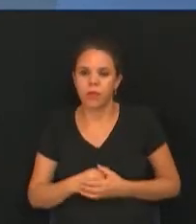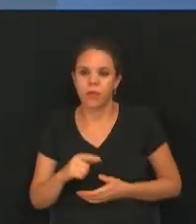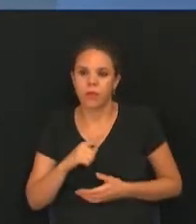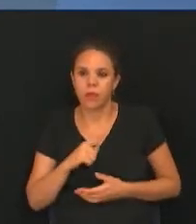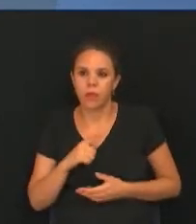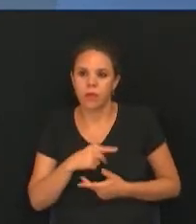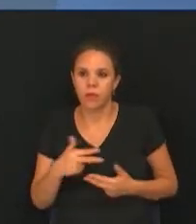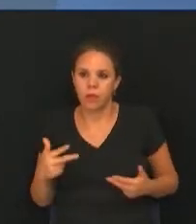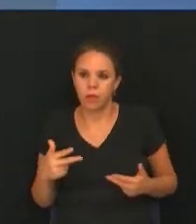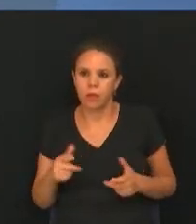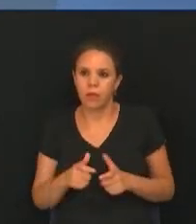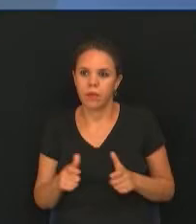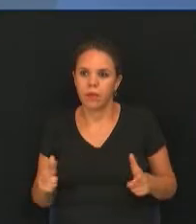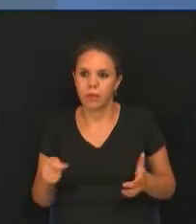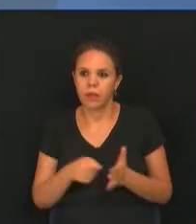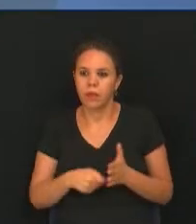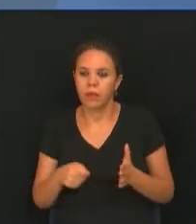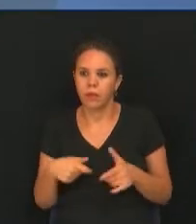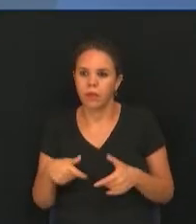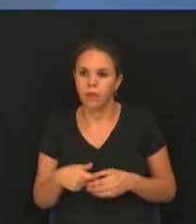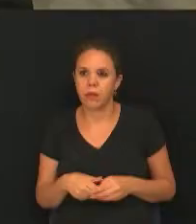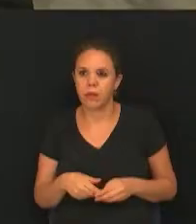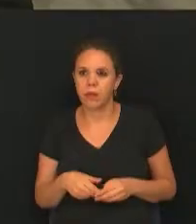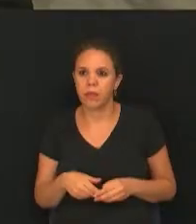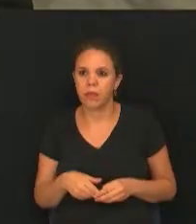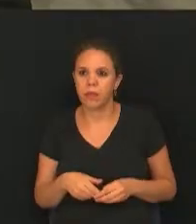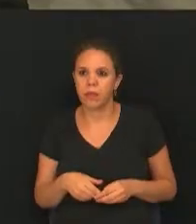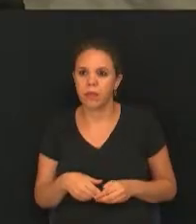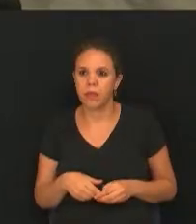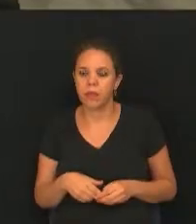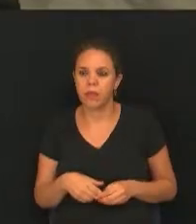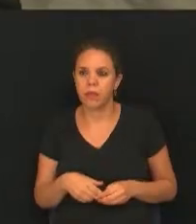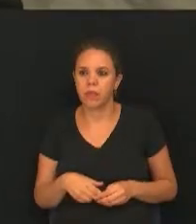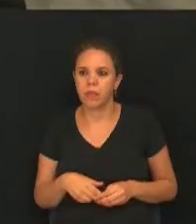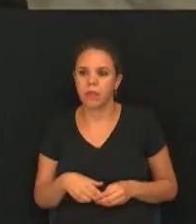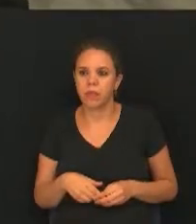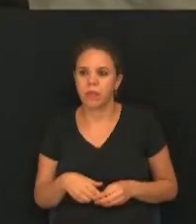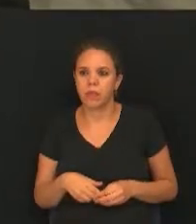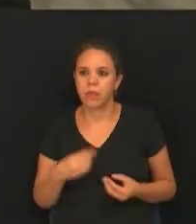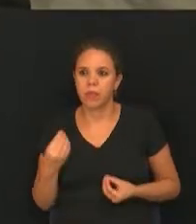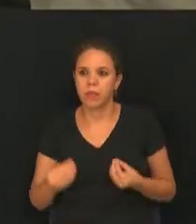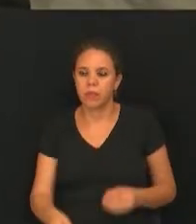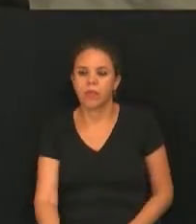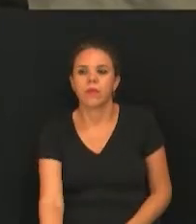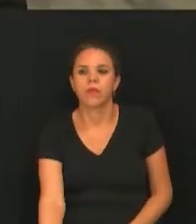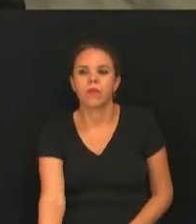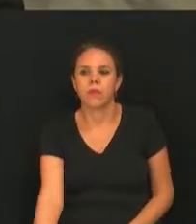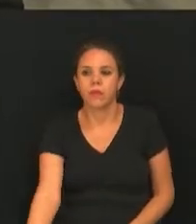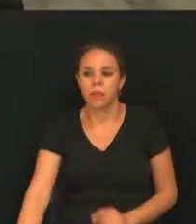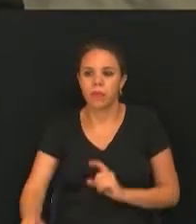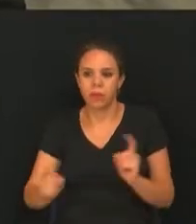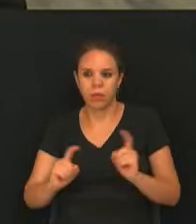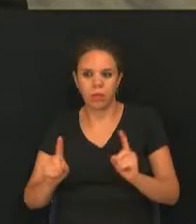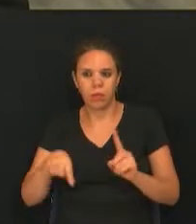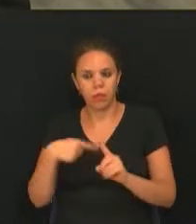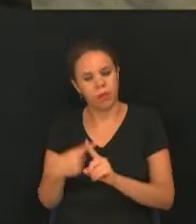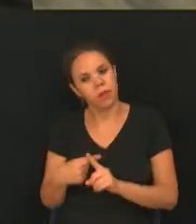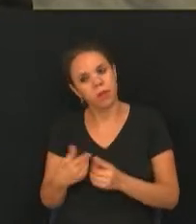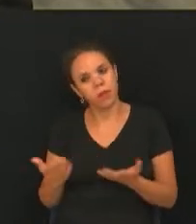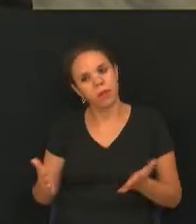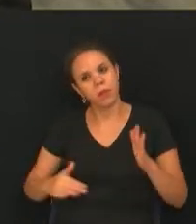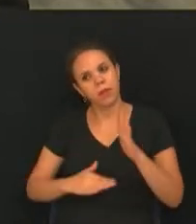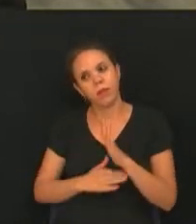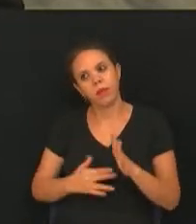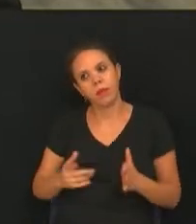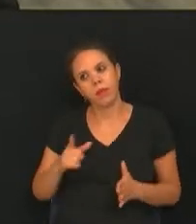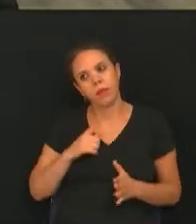pauta bem abrangente aí no nosso mandato. E, vereador, como que tem sido essas reuniões extraordinárias aqui da casa? Como que o senhor